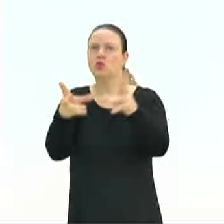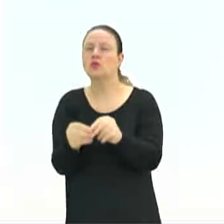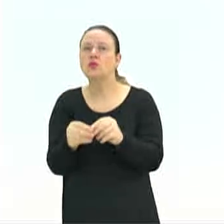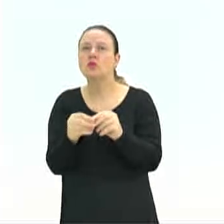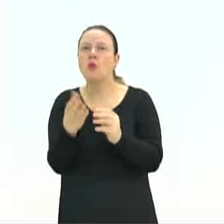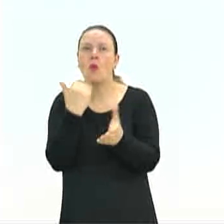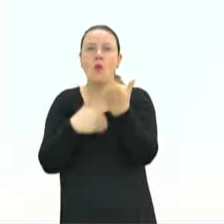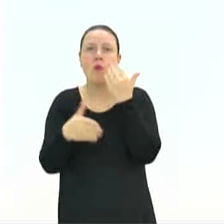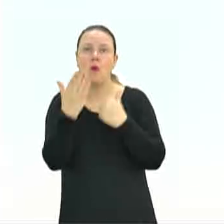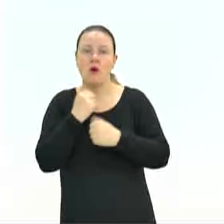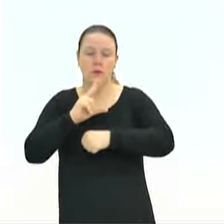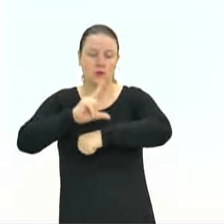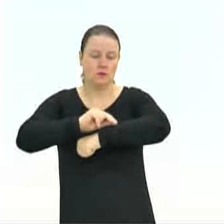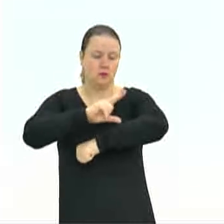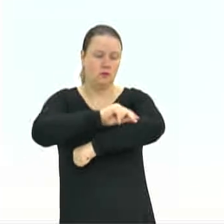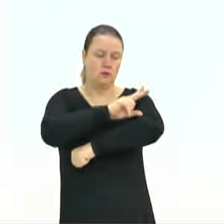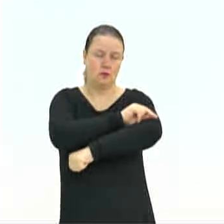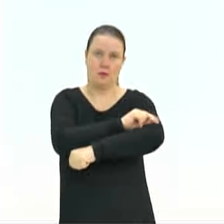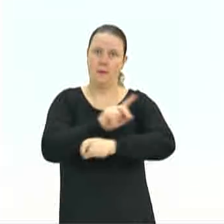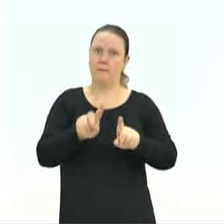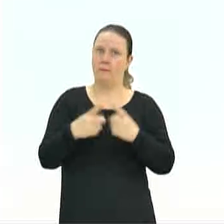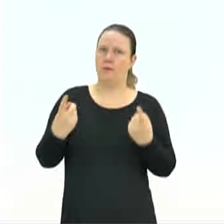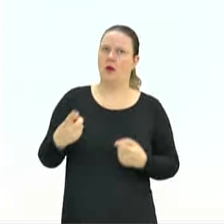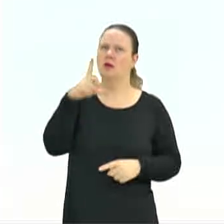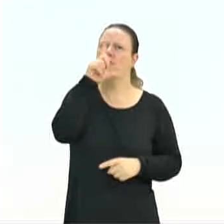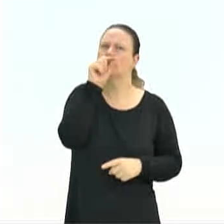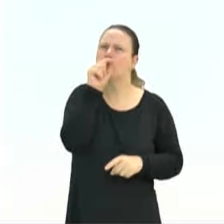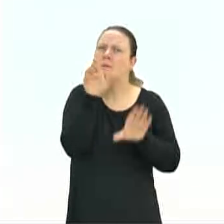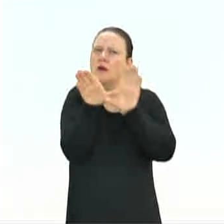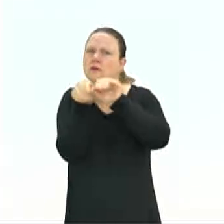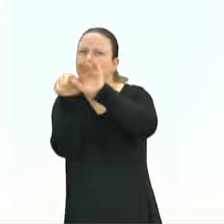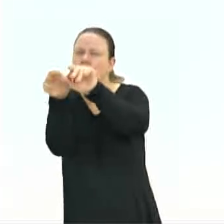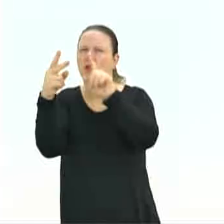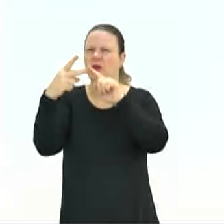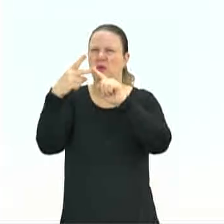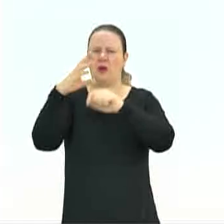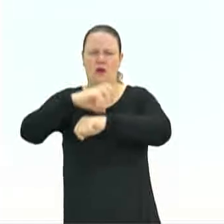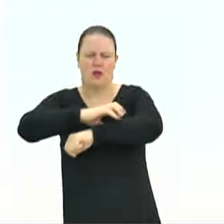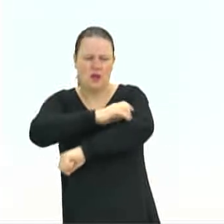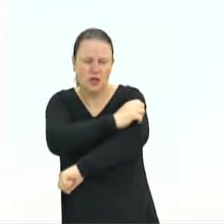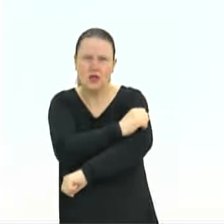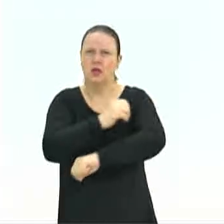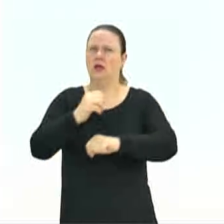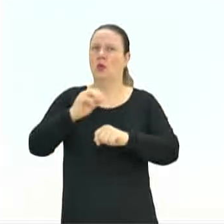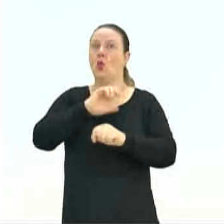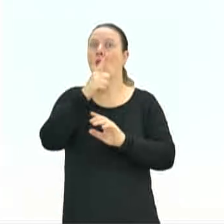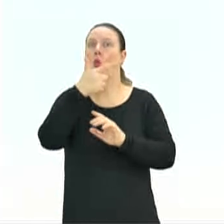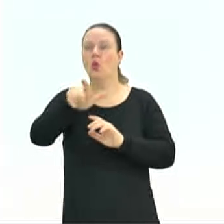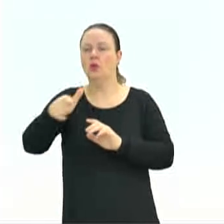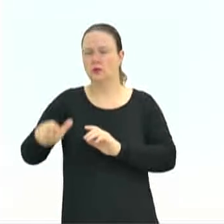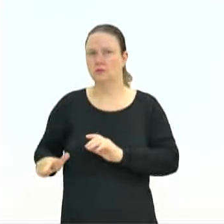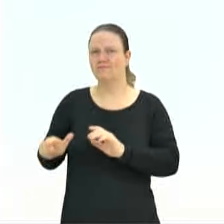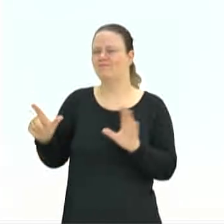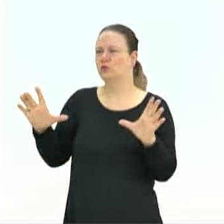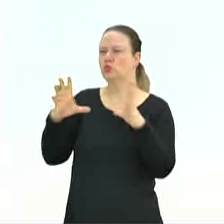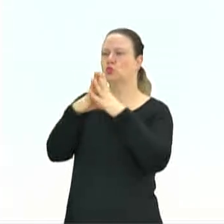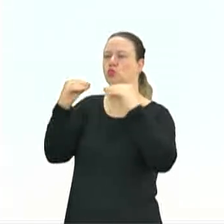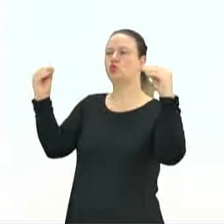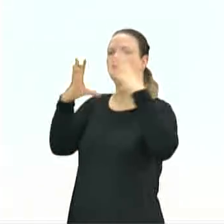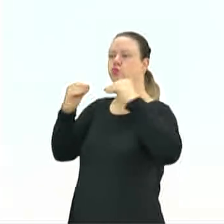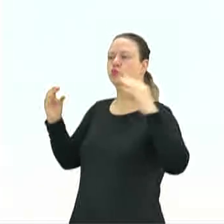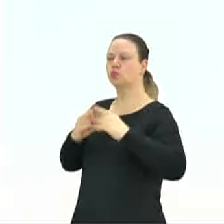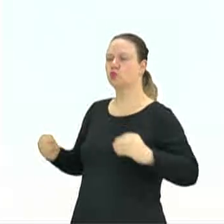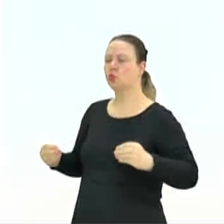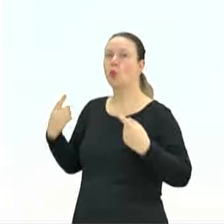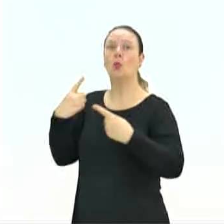e isso tudo está desaparecendo com o avanço da soja e das outras monoculturas extensivas. O uso de venenos que ataca algumas culturas